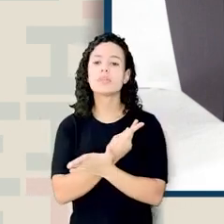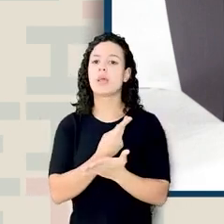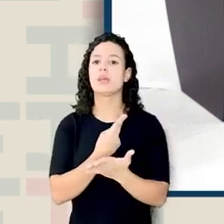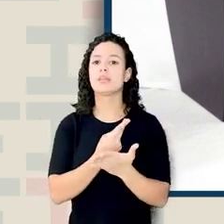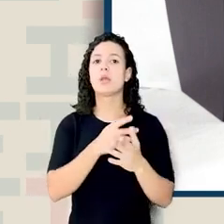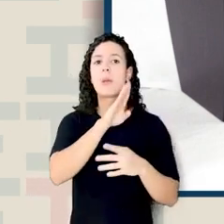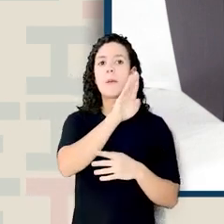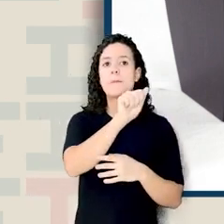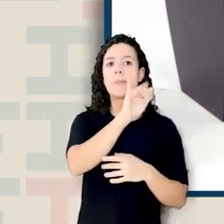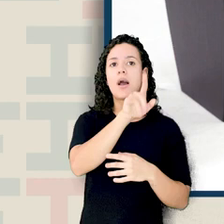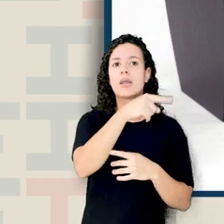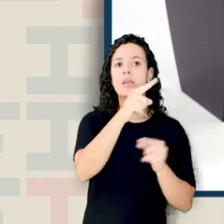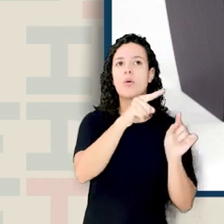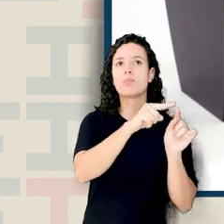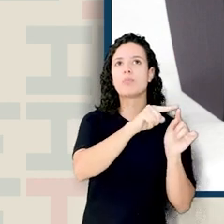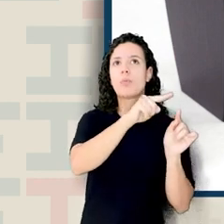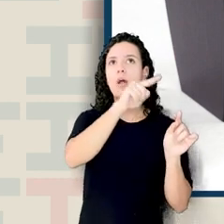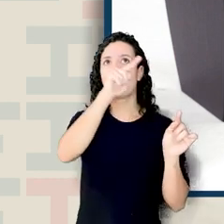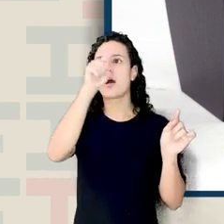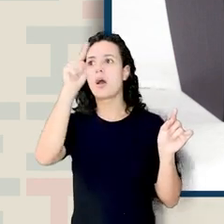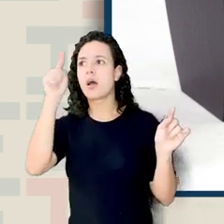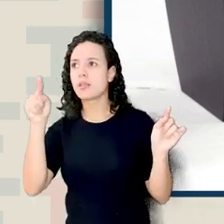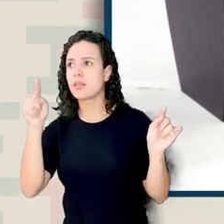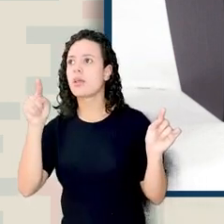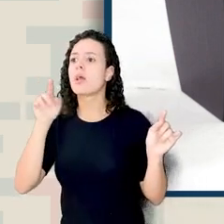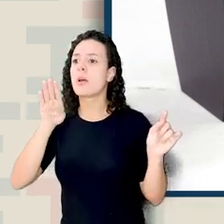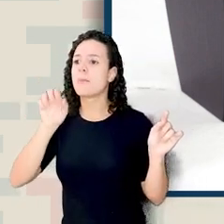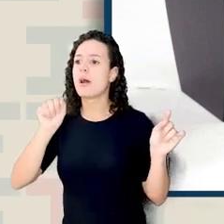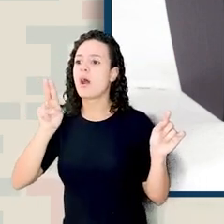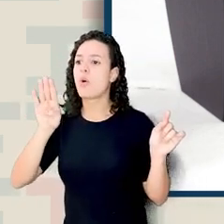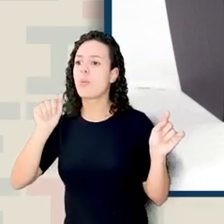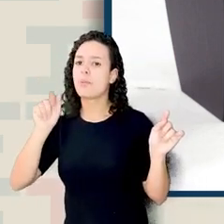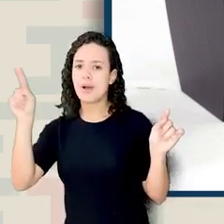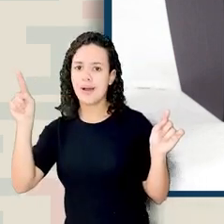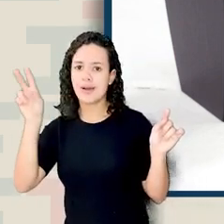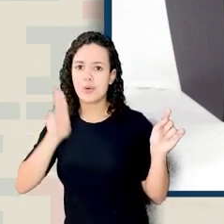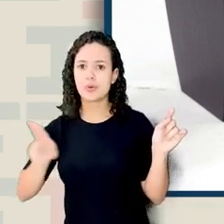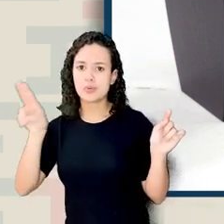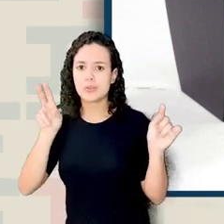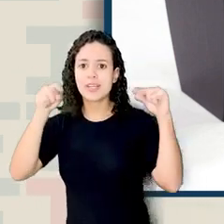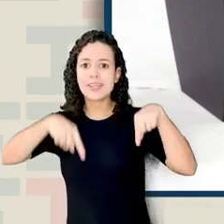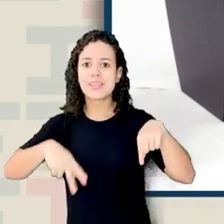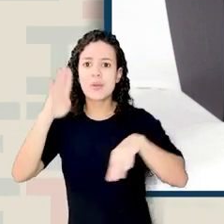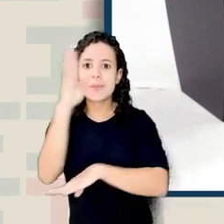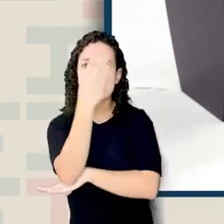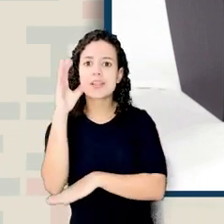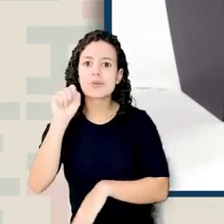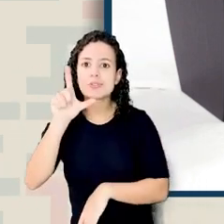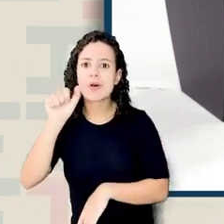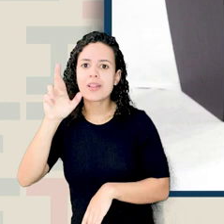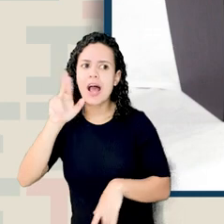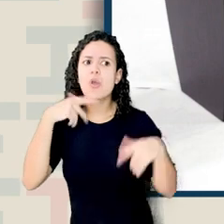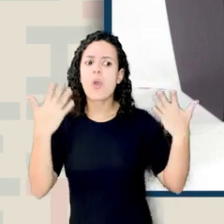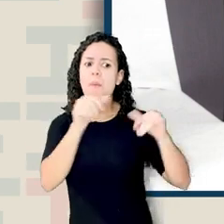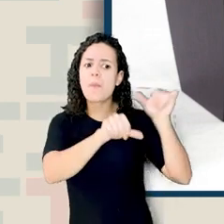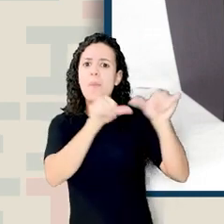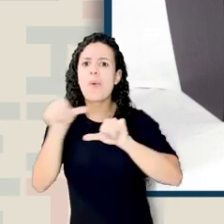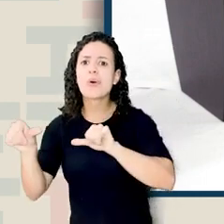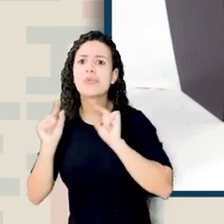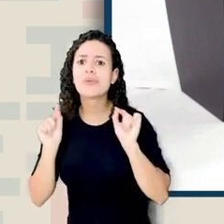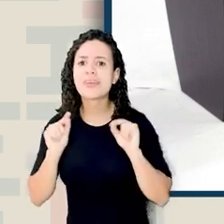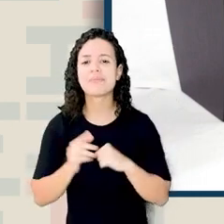transição do baião até o famoso toque de baobá, que é muito utilizado aqui no nosso maracatu solar. Um detalhe